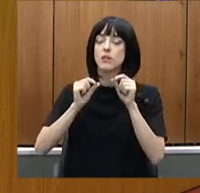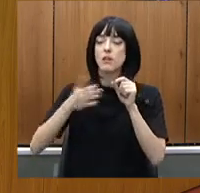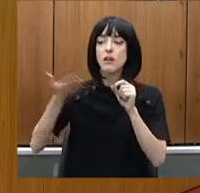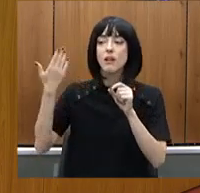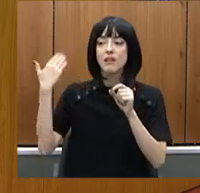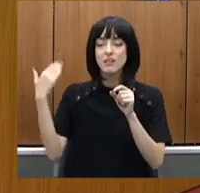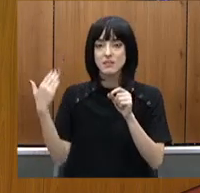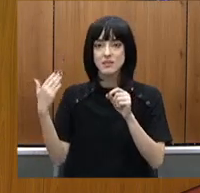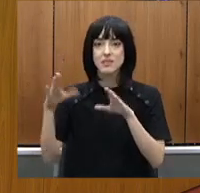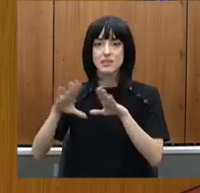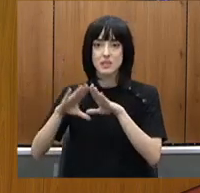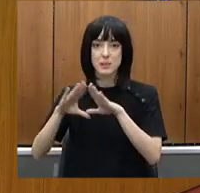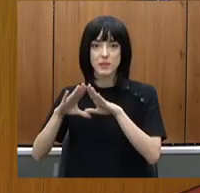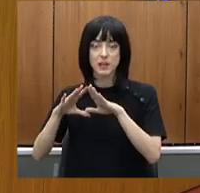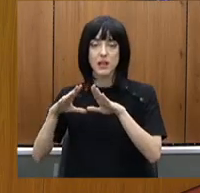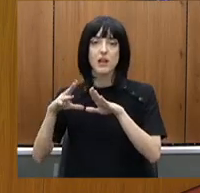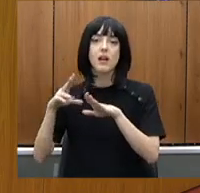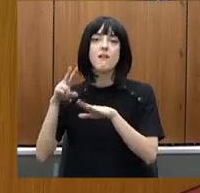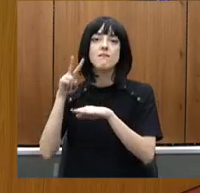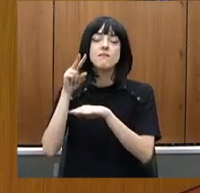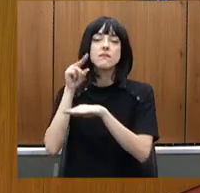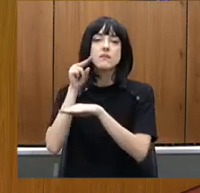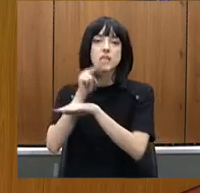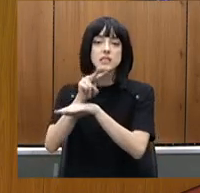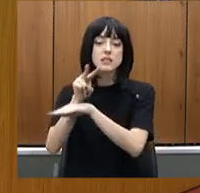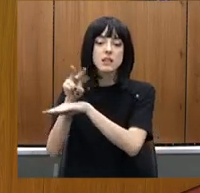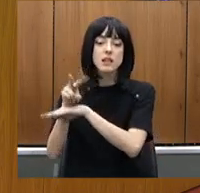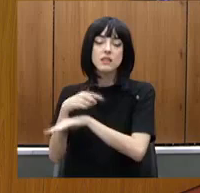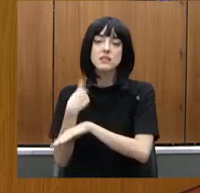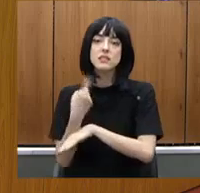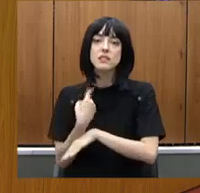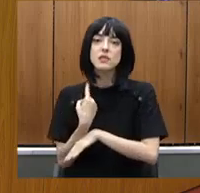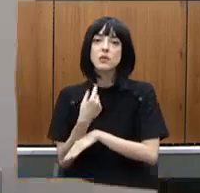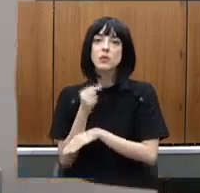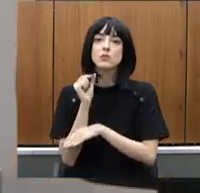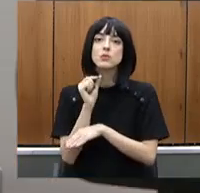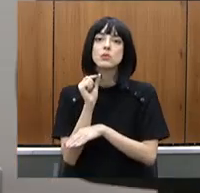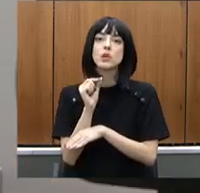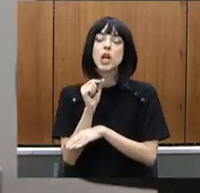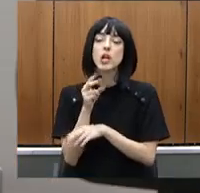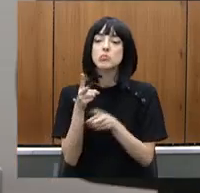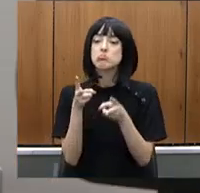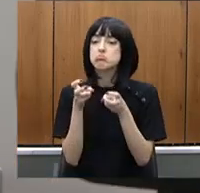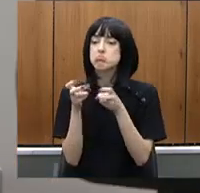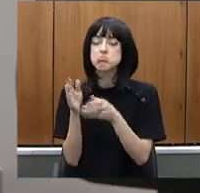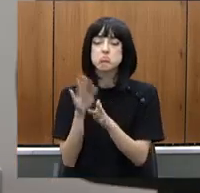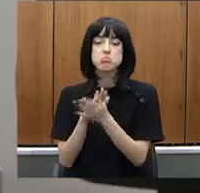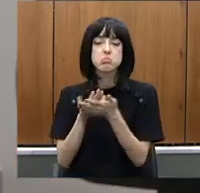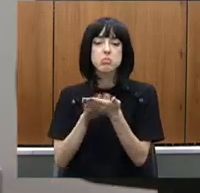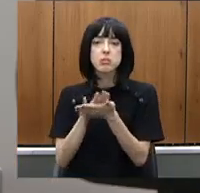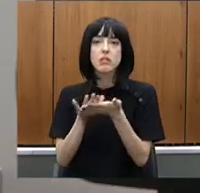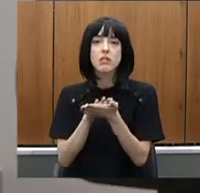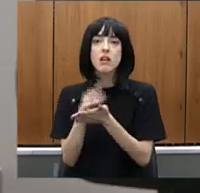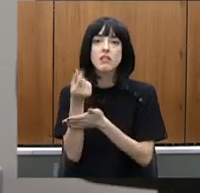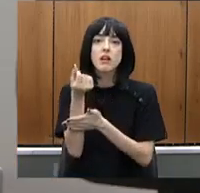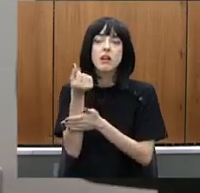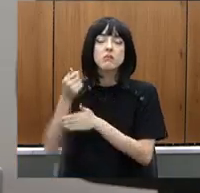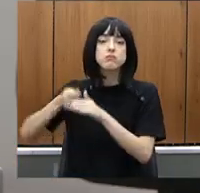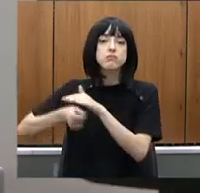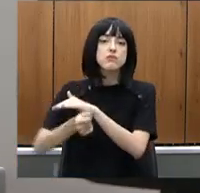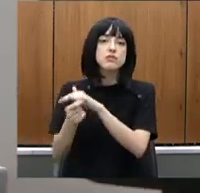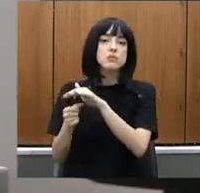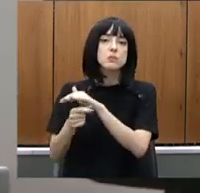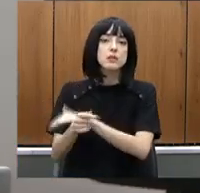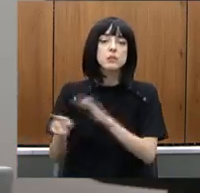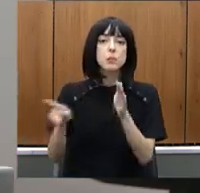está vendo recursos do estado não estão vendo recursos de investimento próprio estado e